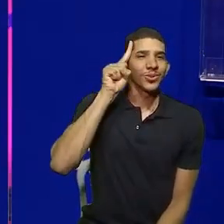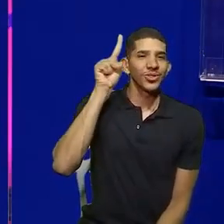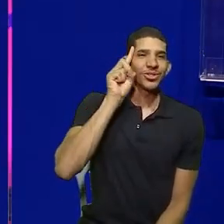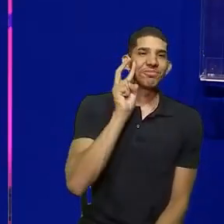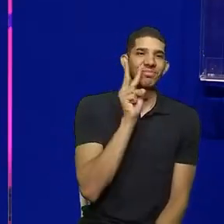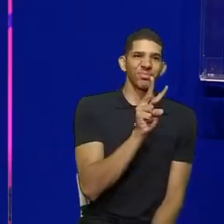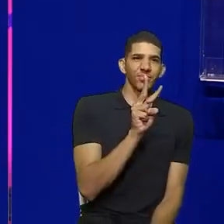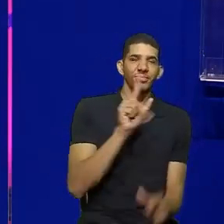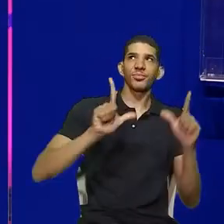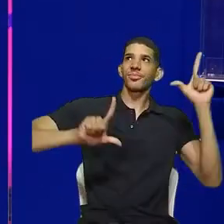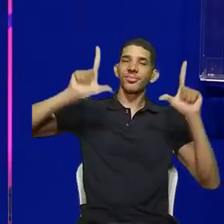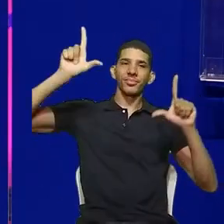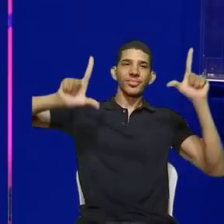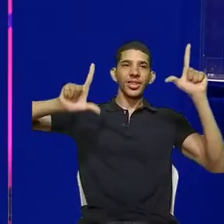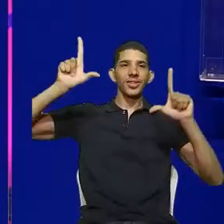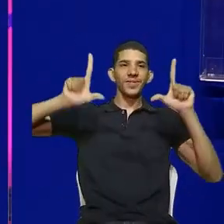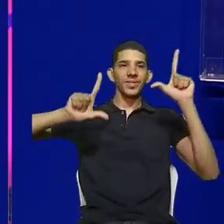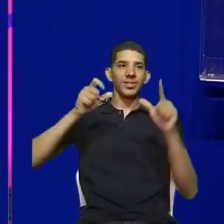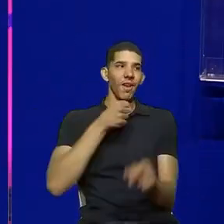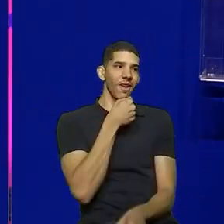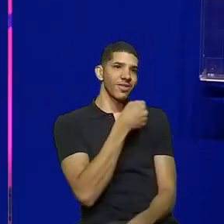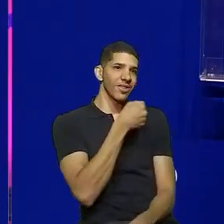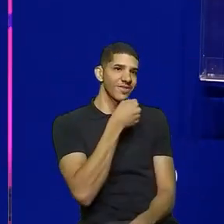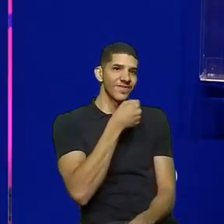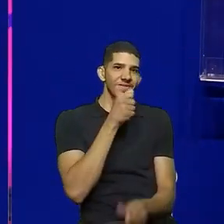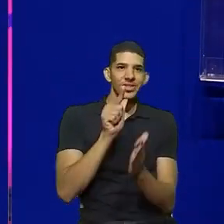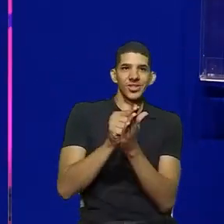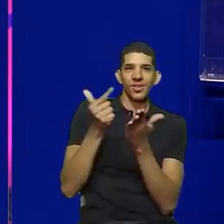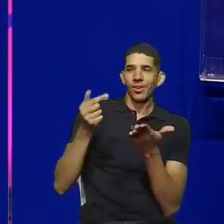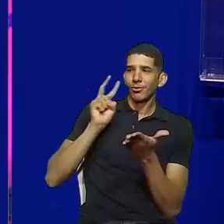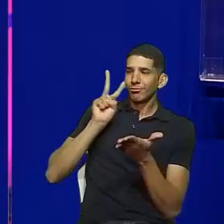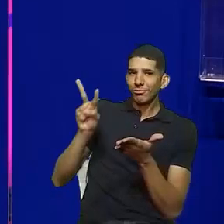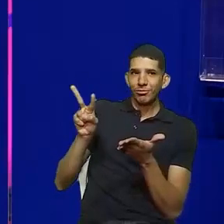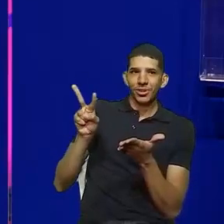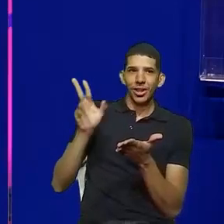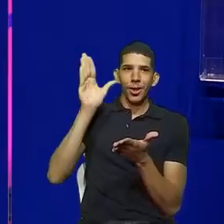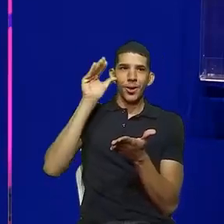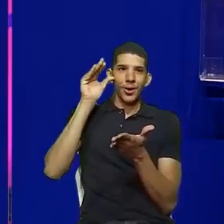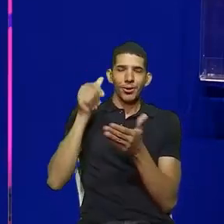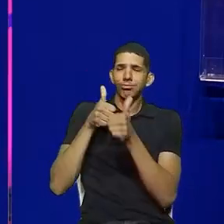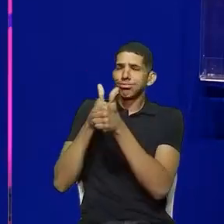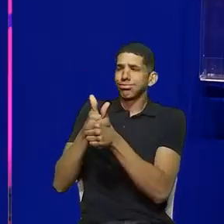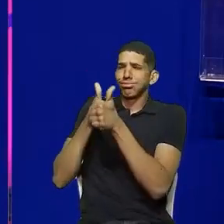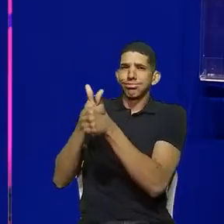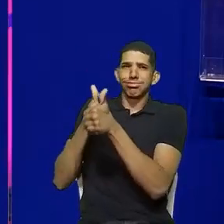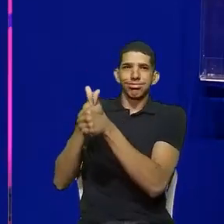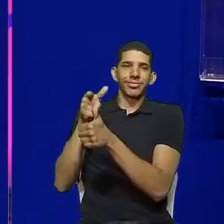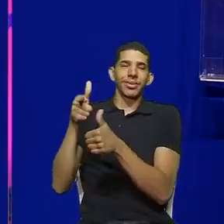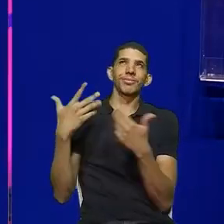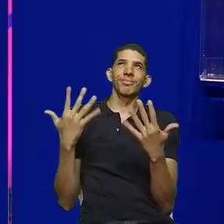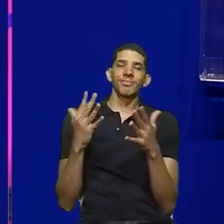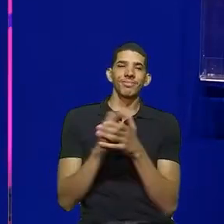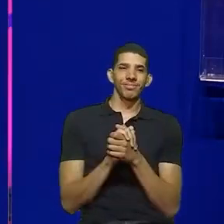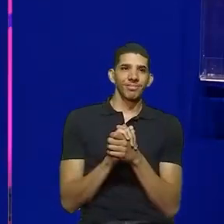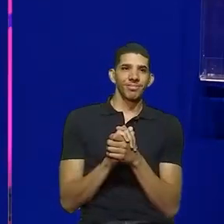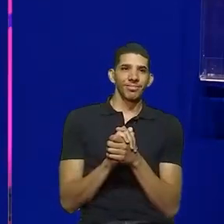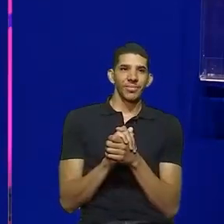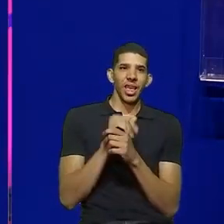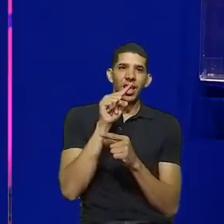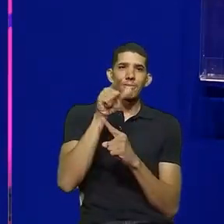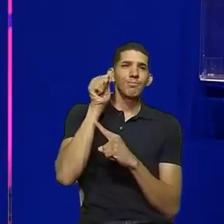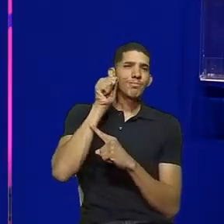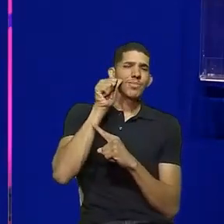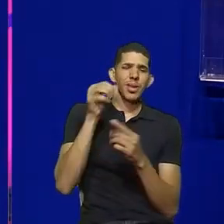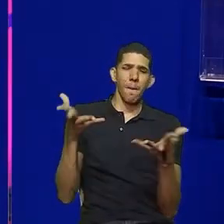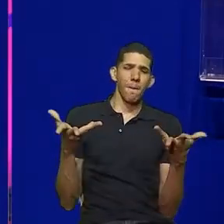Globo, na reportagem, tudo que ela fala que ela vai aparecer, eu estou assistindo. Então, e essa mulher